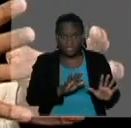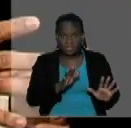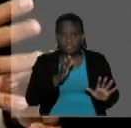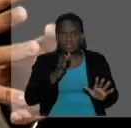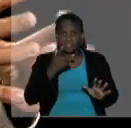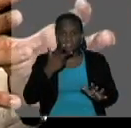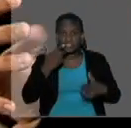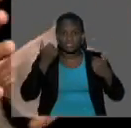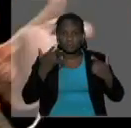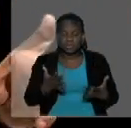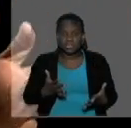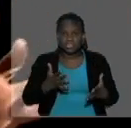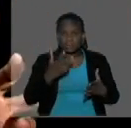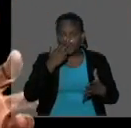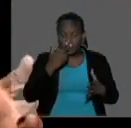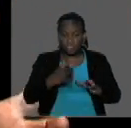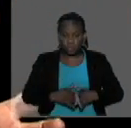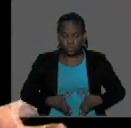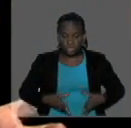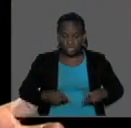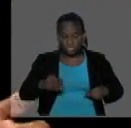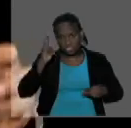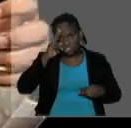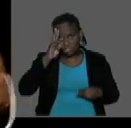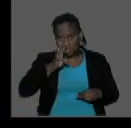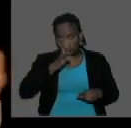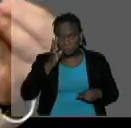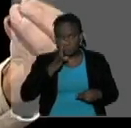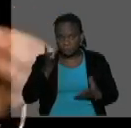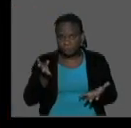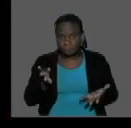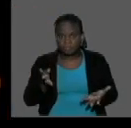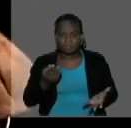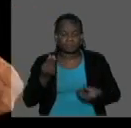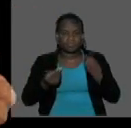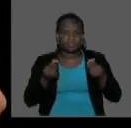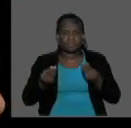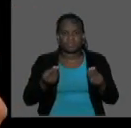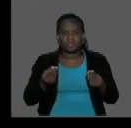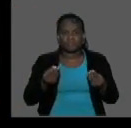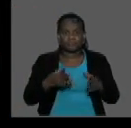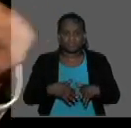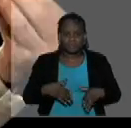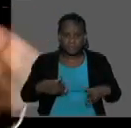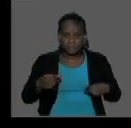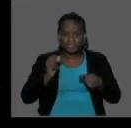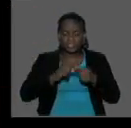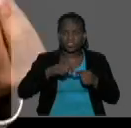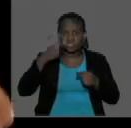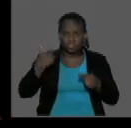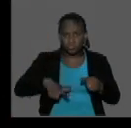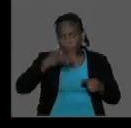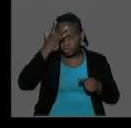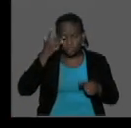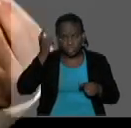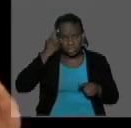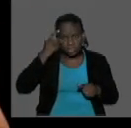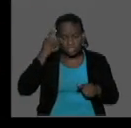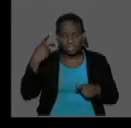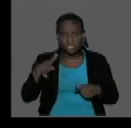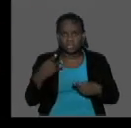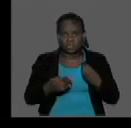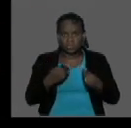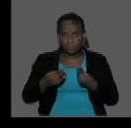chamo do útero mítico. Como é que esse útero mítico refaz o cognitivo